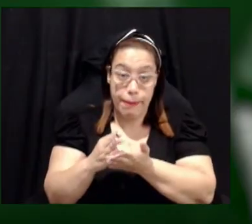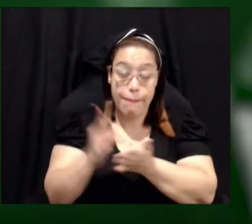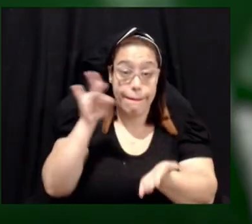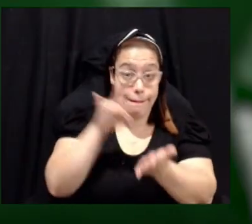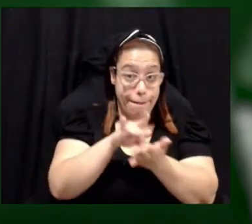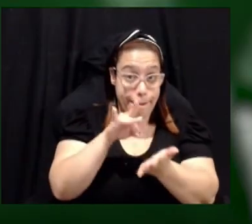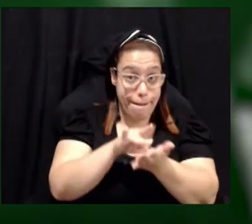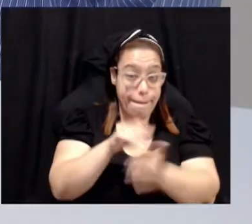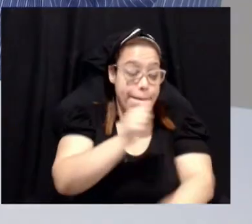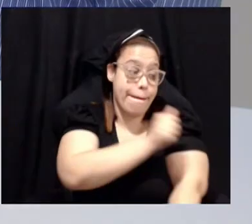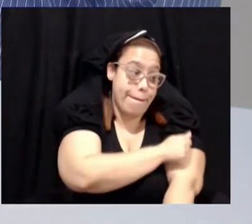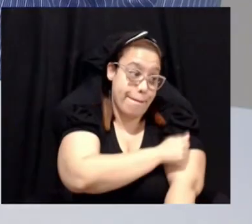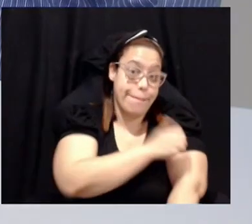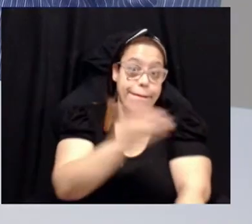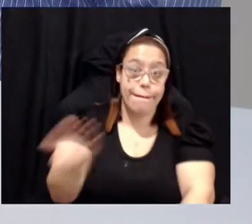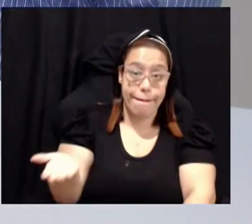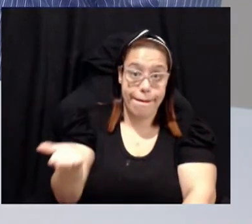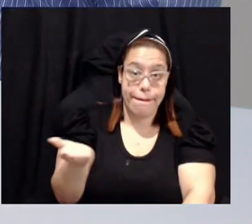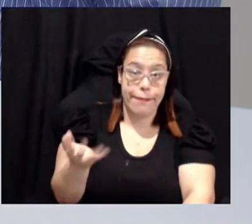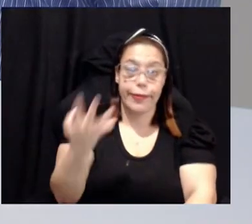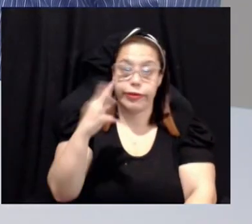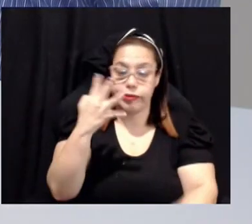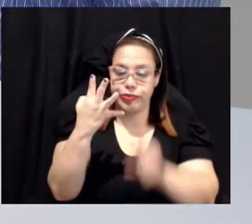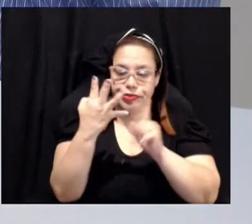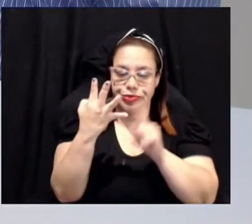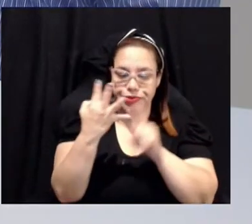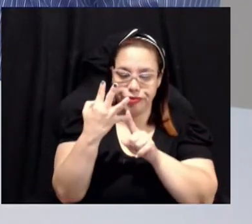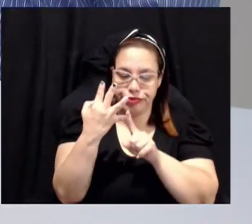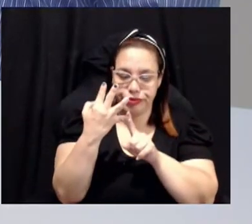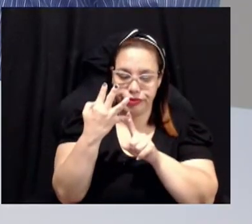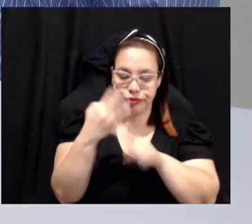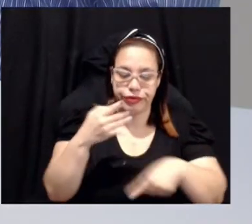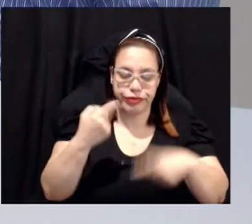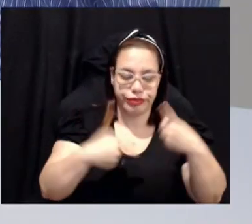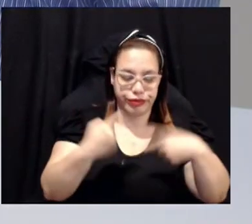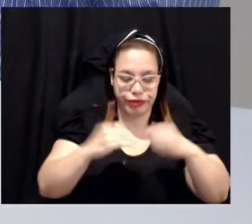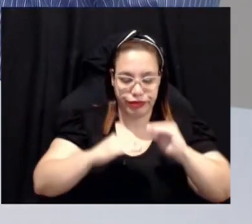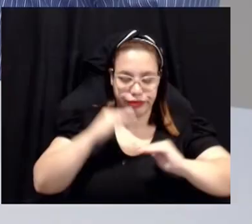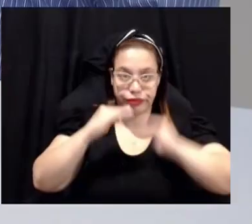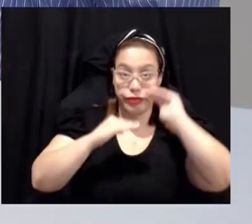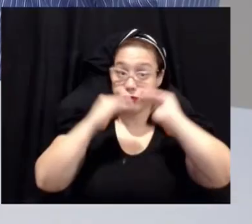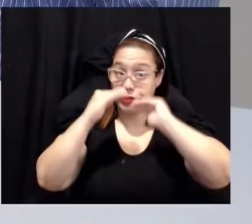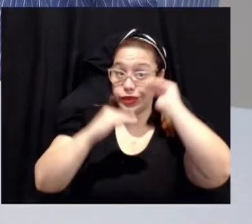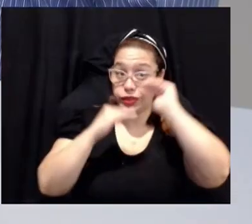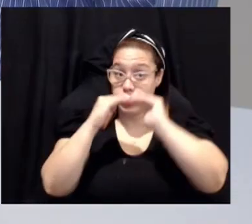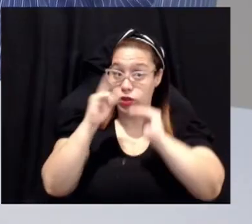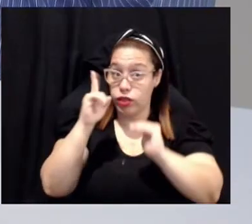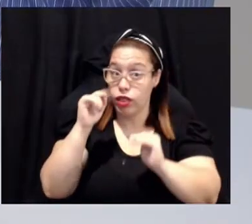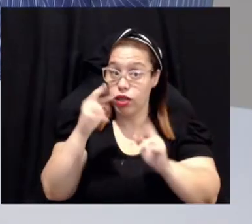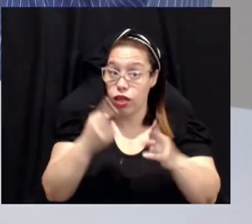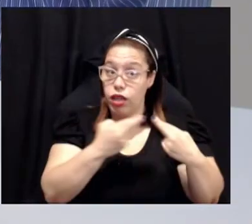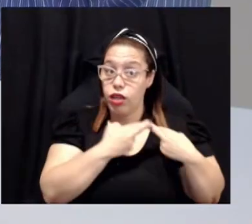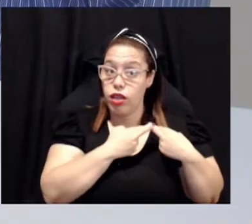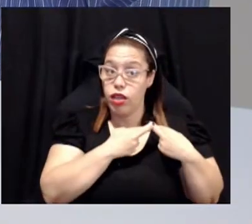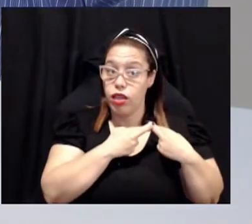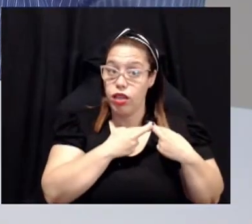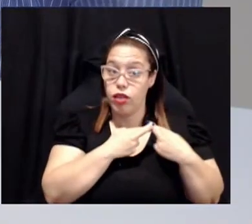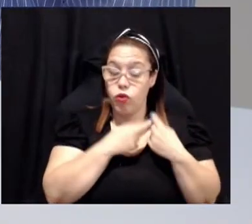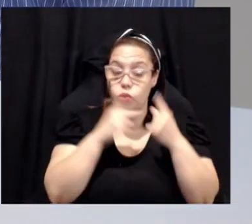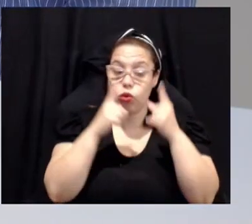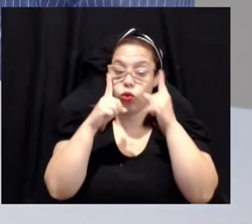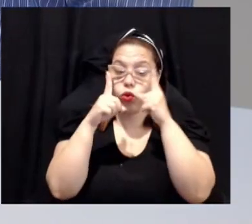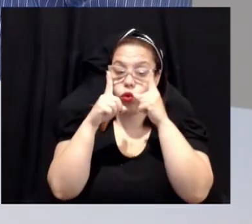estudante. E o quarto módulo que nós estaremos desenvolvendo é a respeito dos desafios